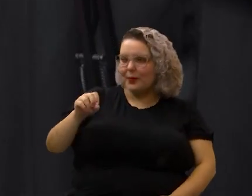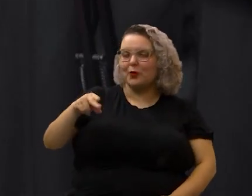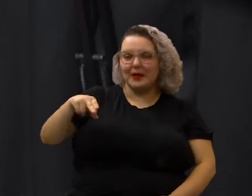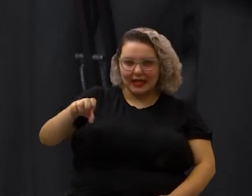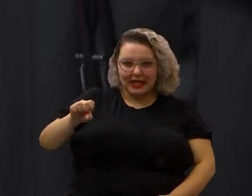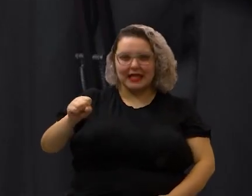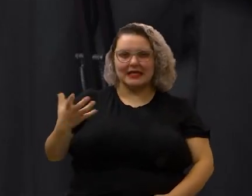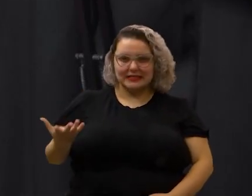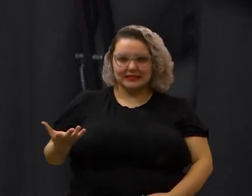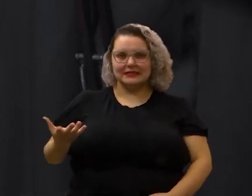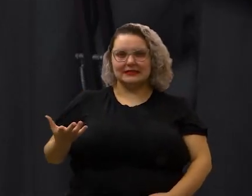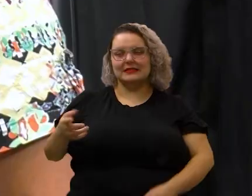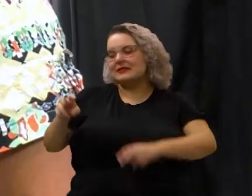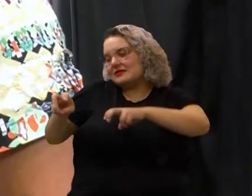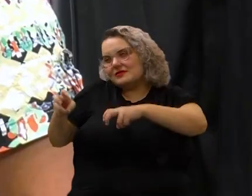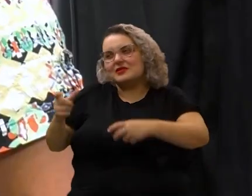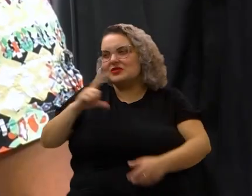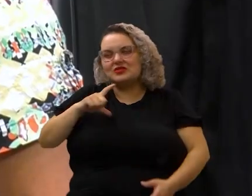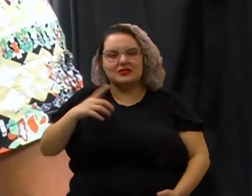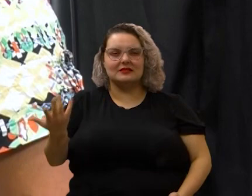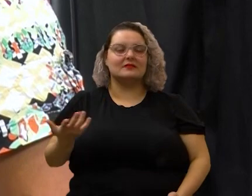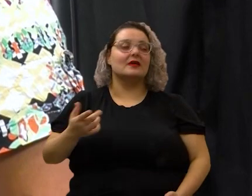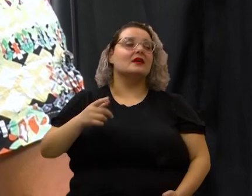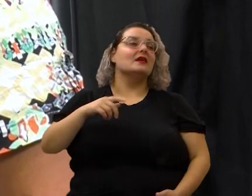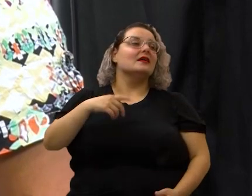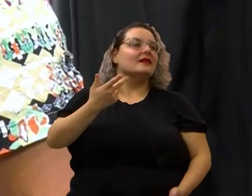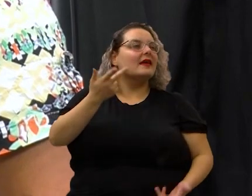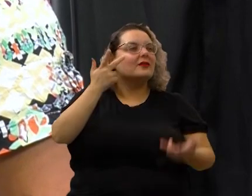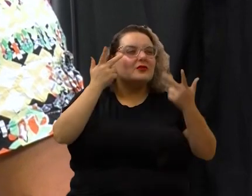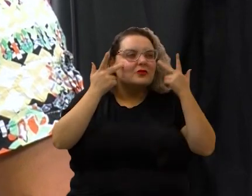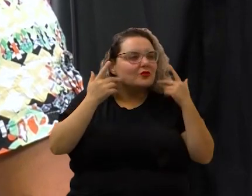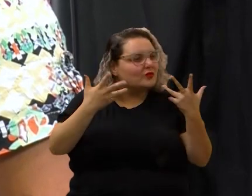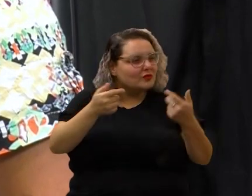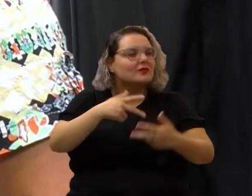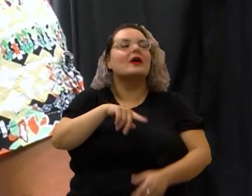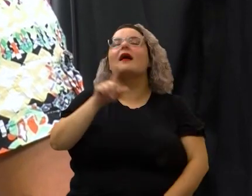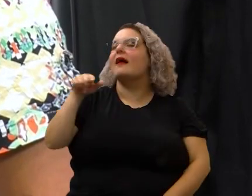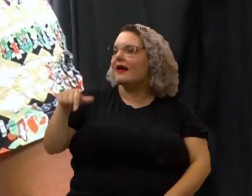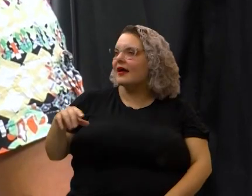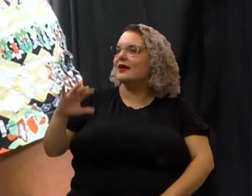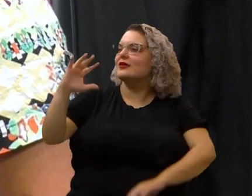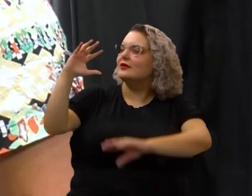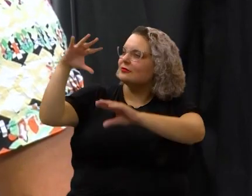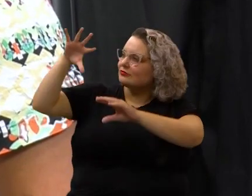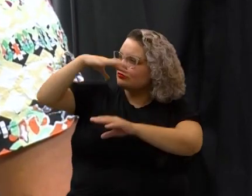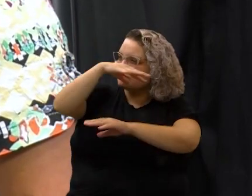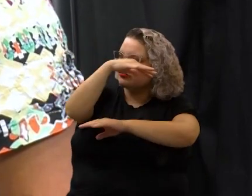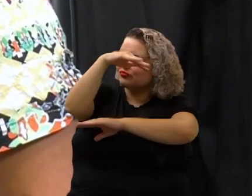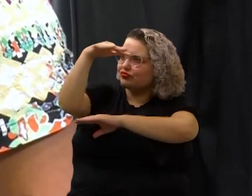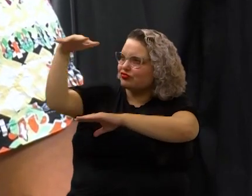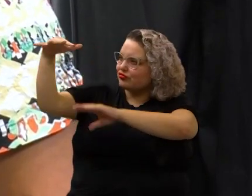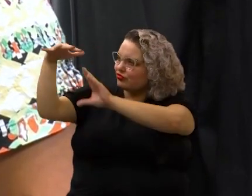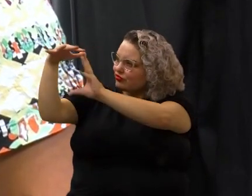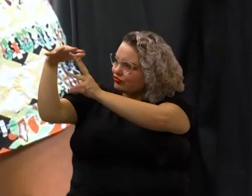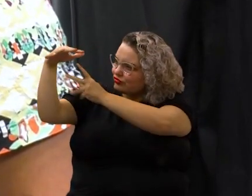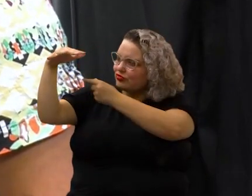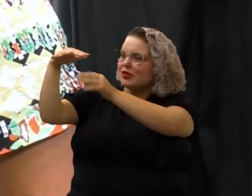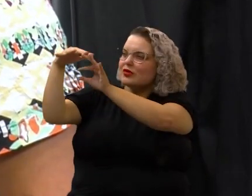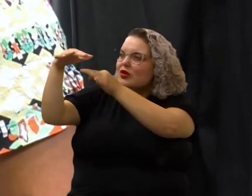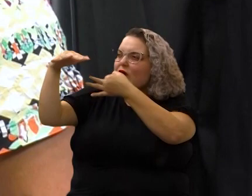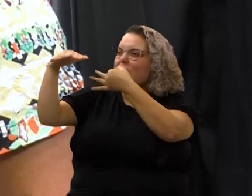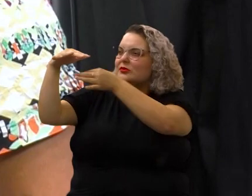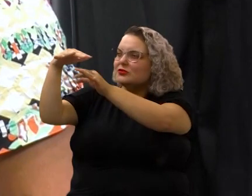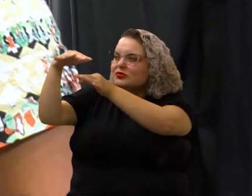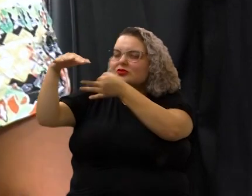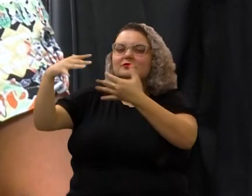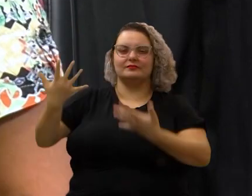e tudo mais. Eles produziam frutas, né? Frutas. Então tinha uva, a gente saía para colher uva em